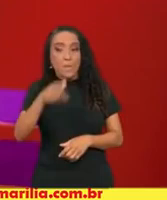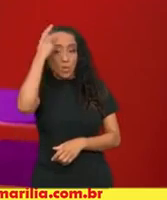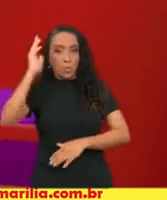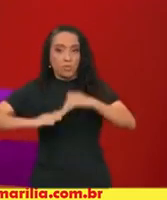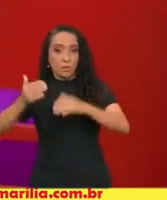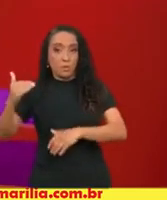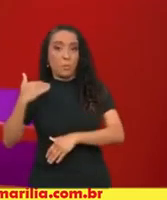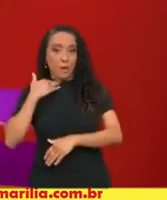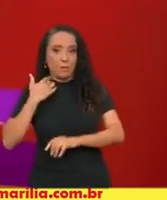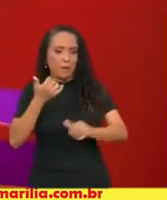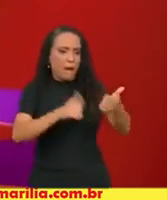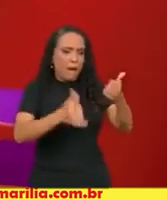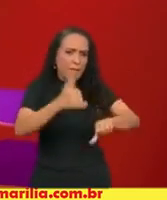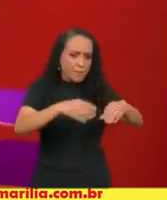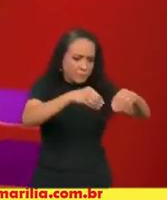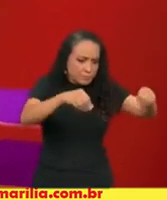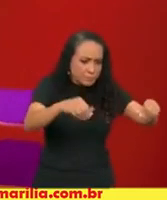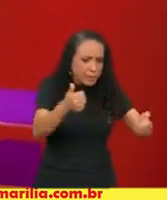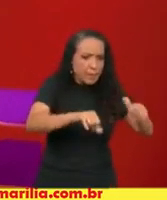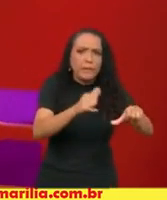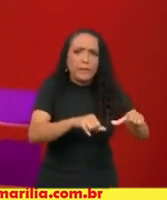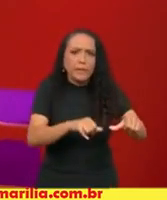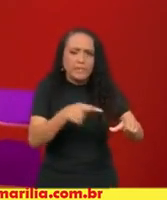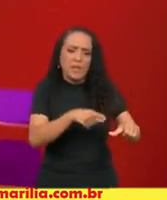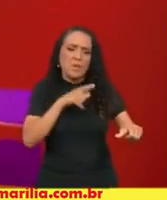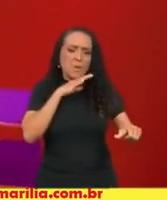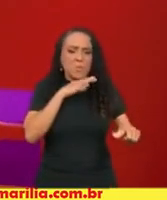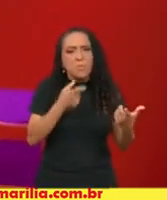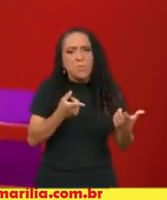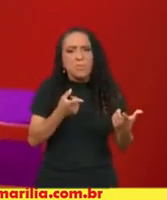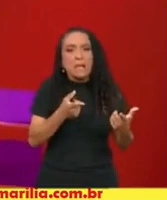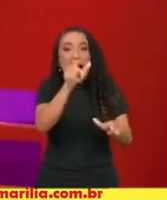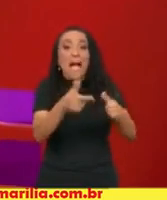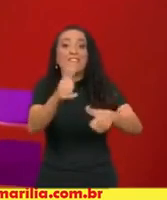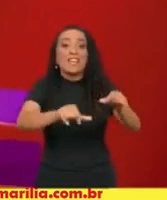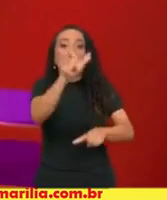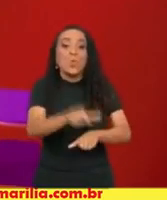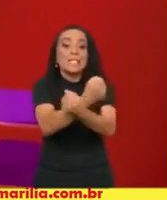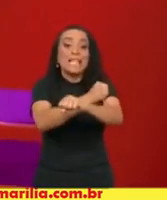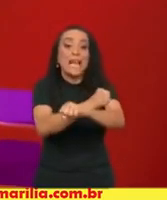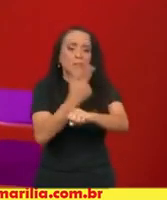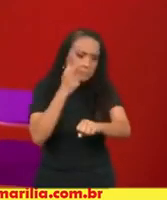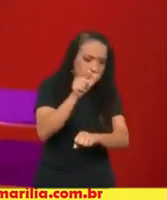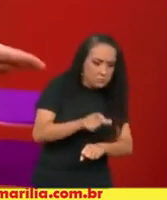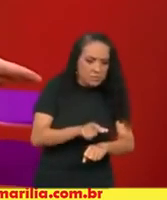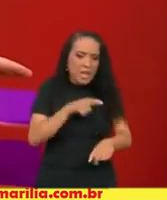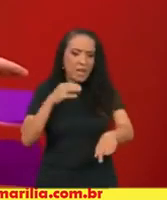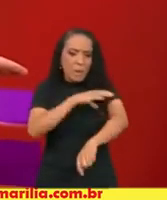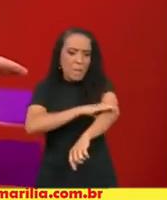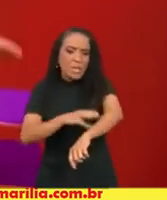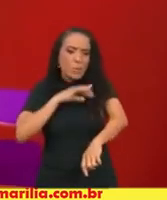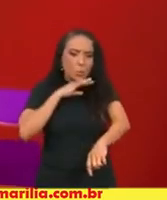avaliadores do banco vão ver a escravaria. Esse aqui tá ruim de um braço, vale menos, né? É igual um banco hoje faz uma